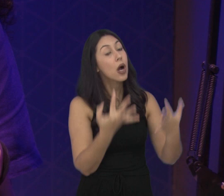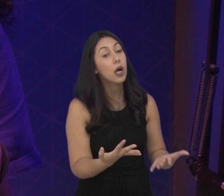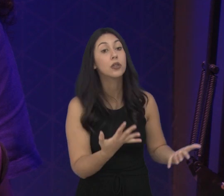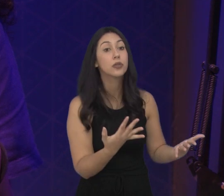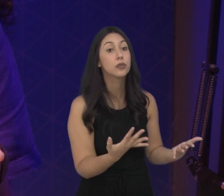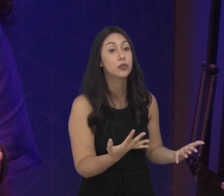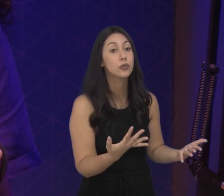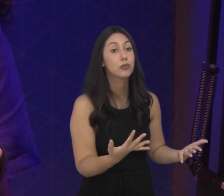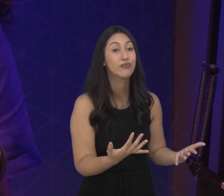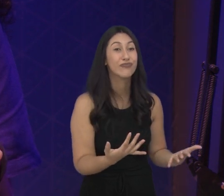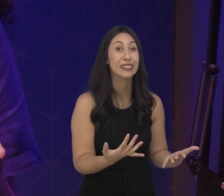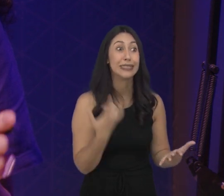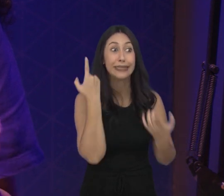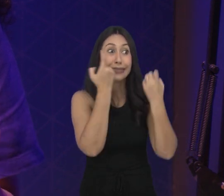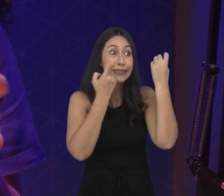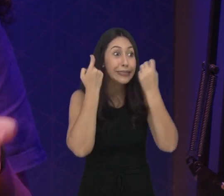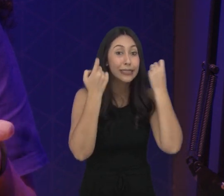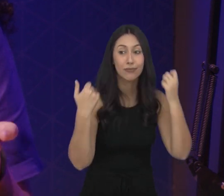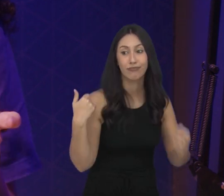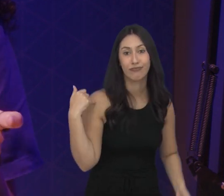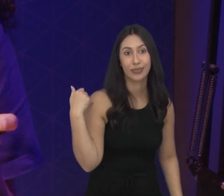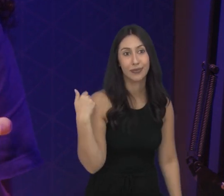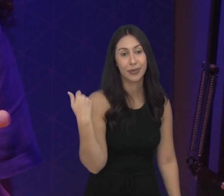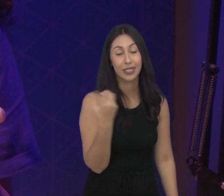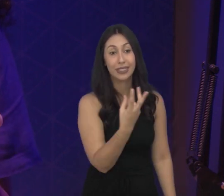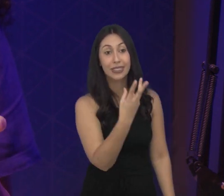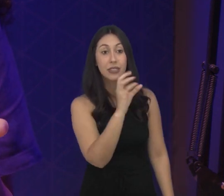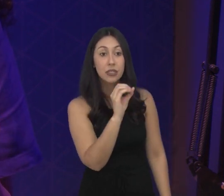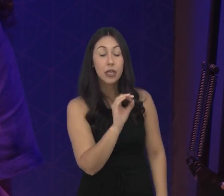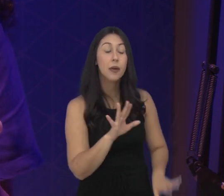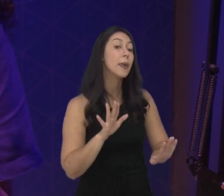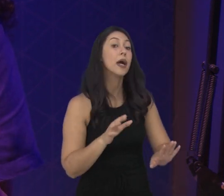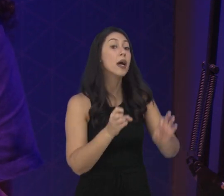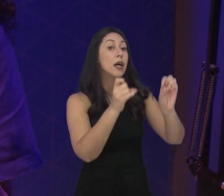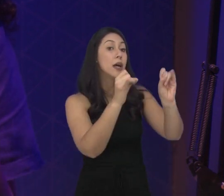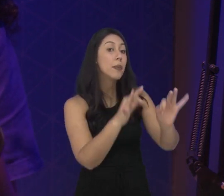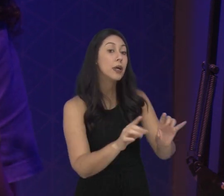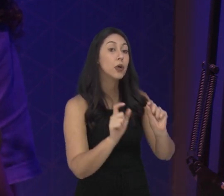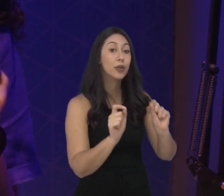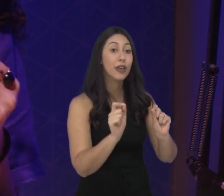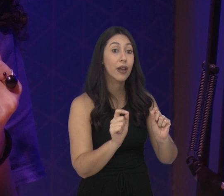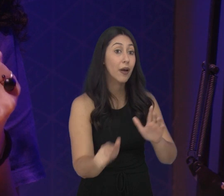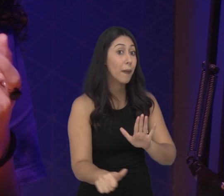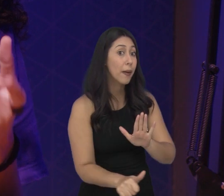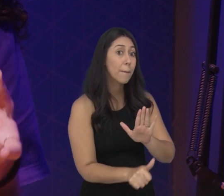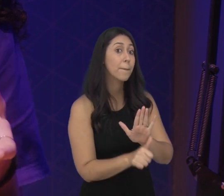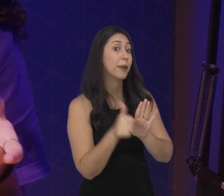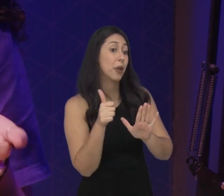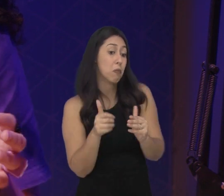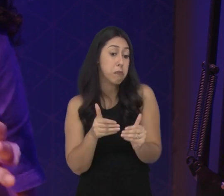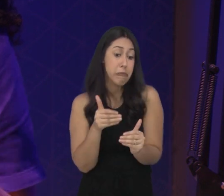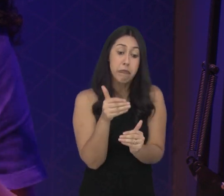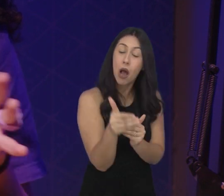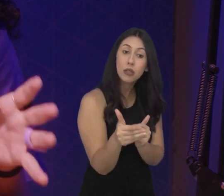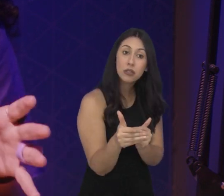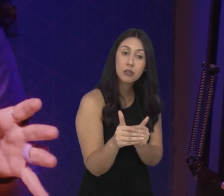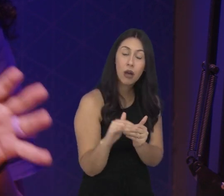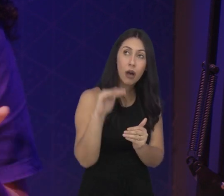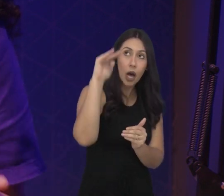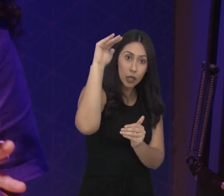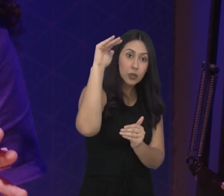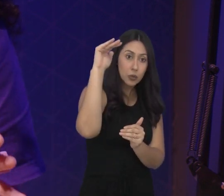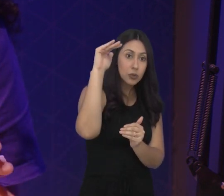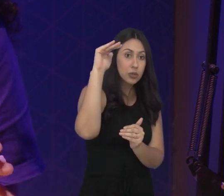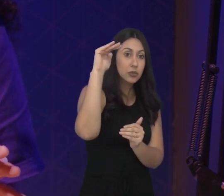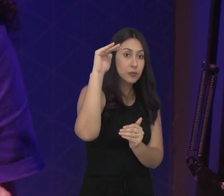crise dos 30. E ela define, né, essa crise como o primeiro estágio da vida adulta, né? Que é entre a